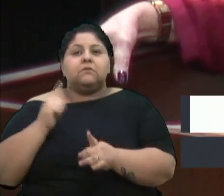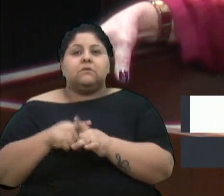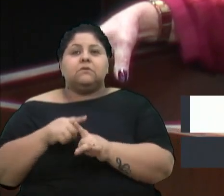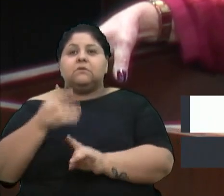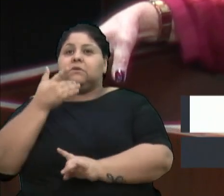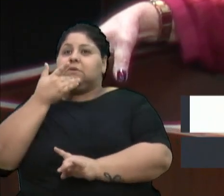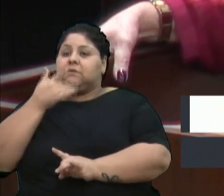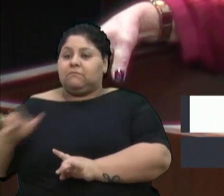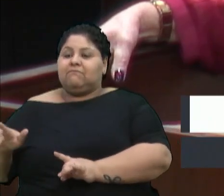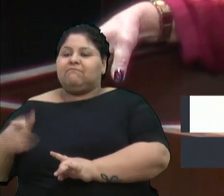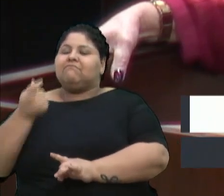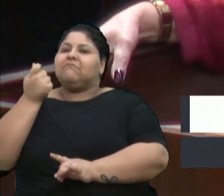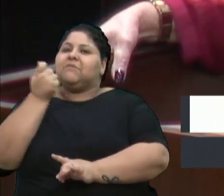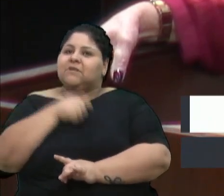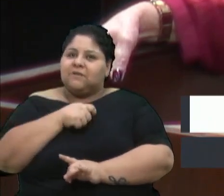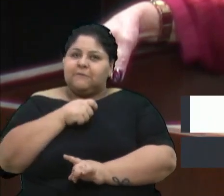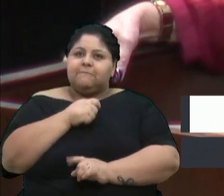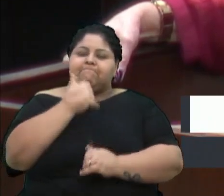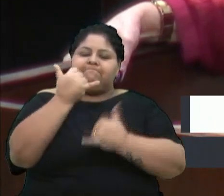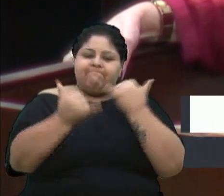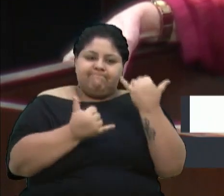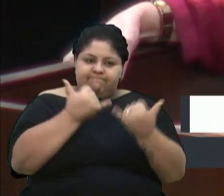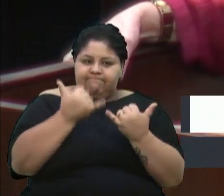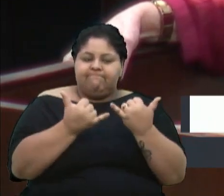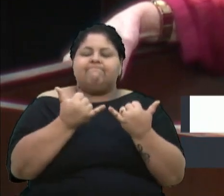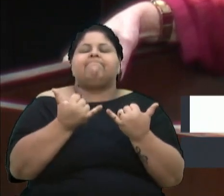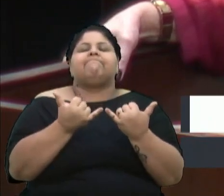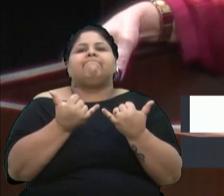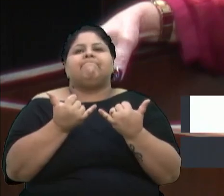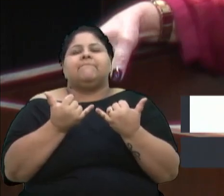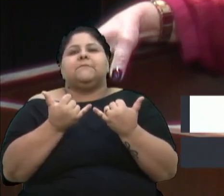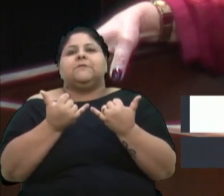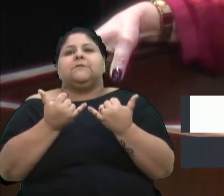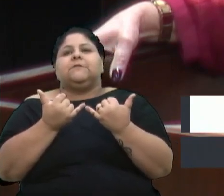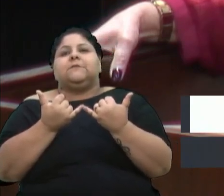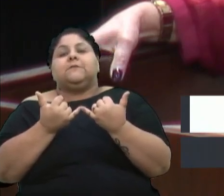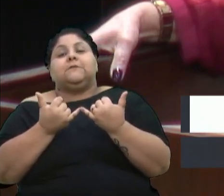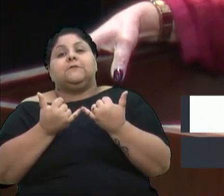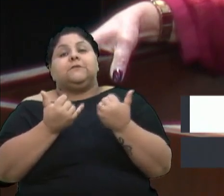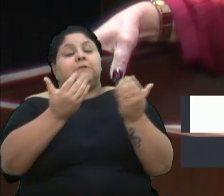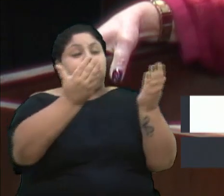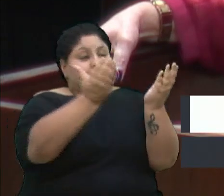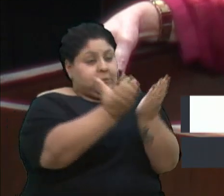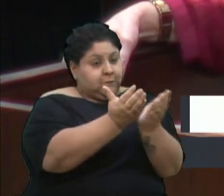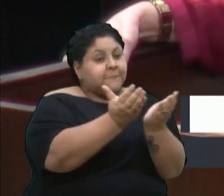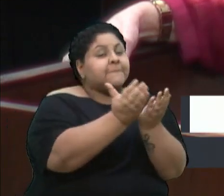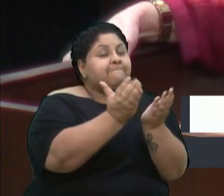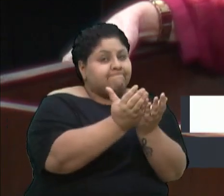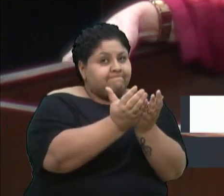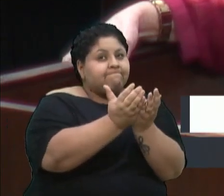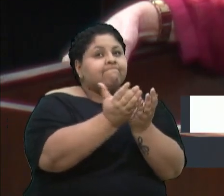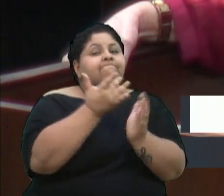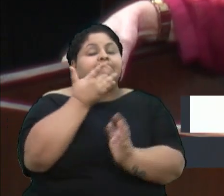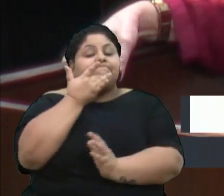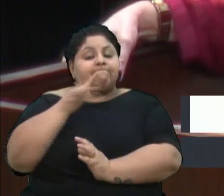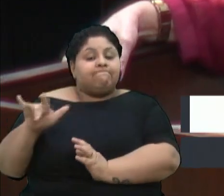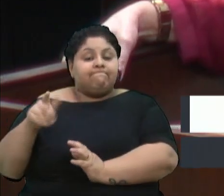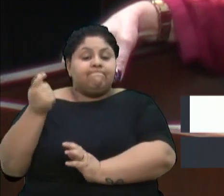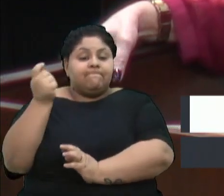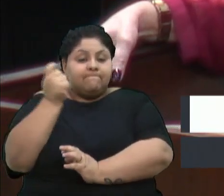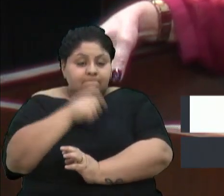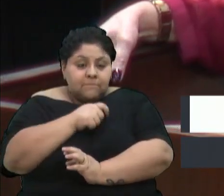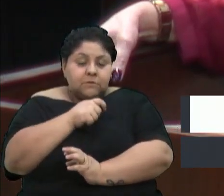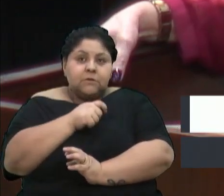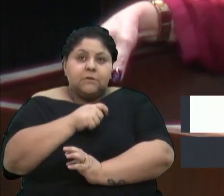criança precisa brincar, criança precisa estudar, né? Criança precisa estar